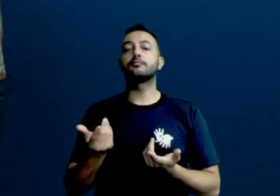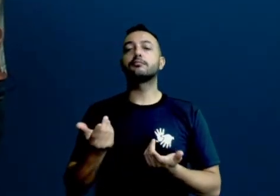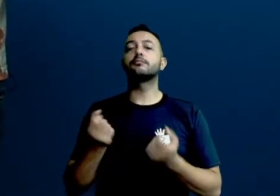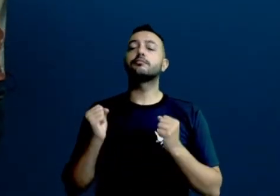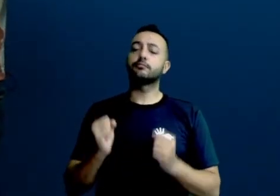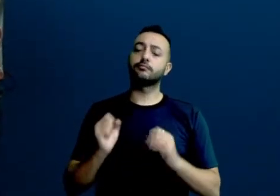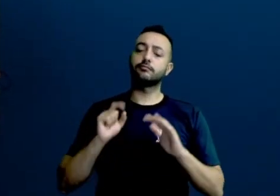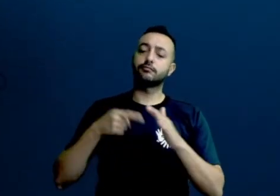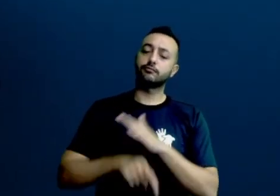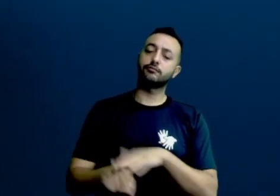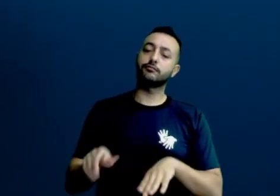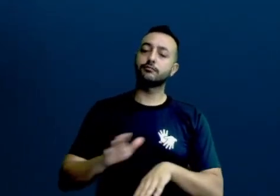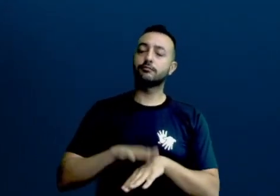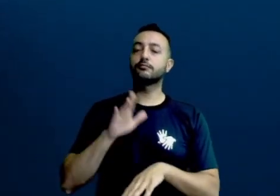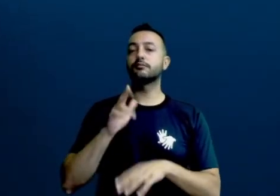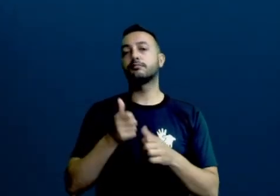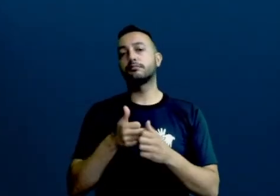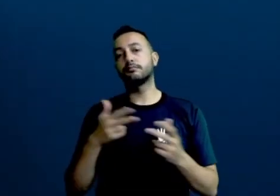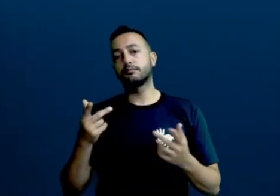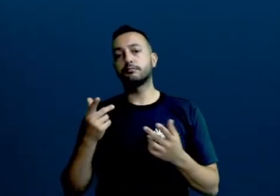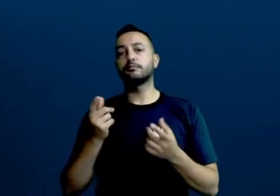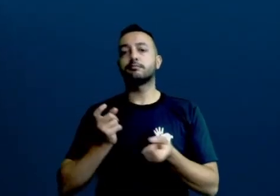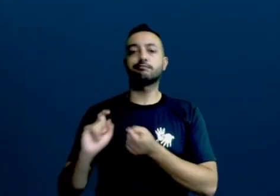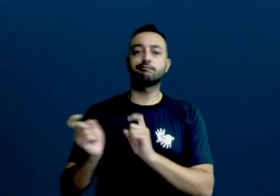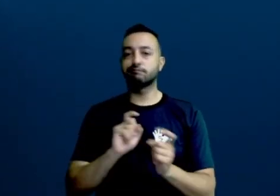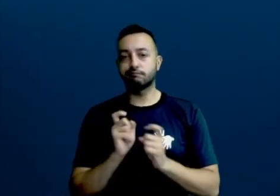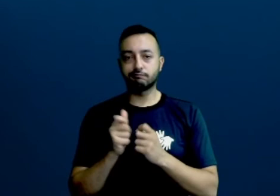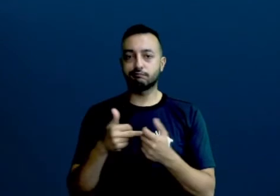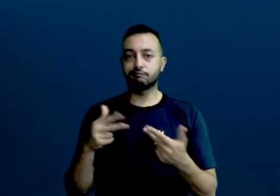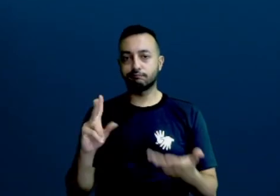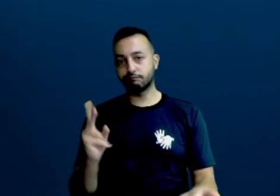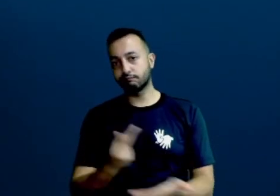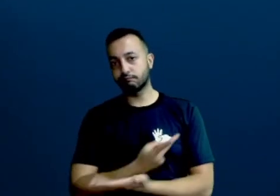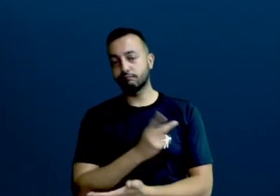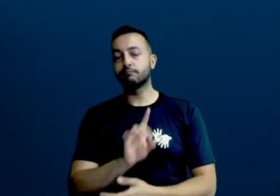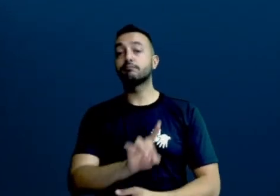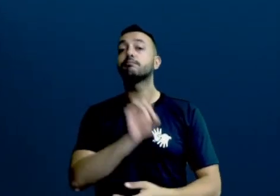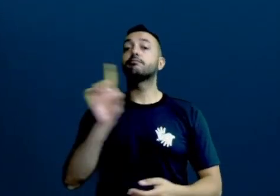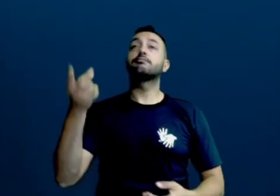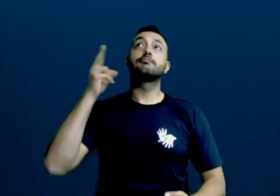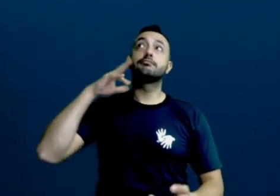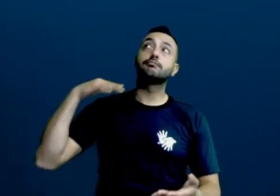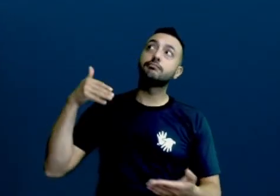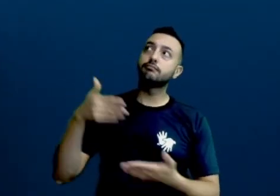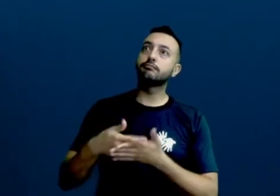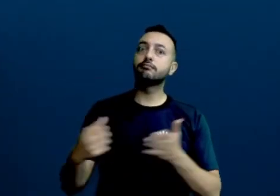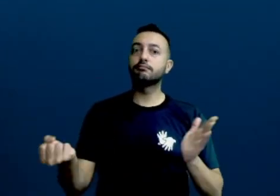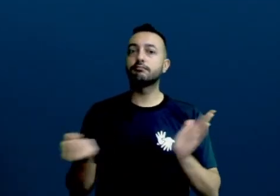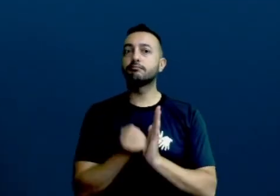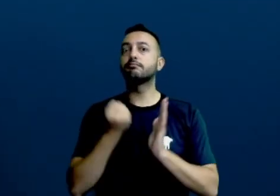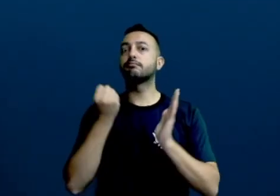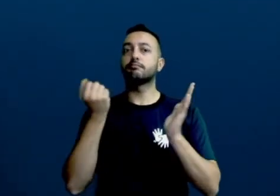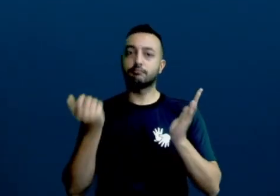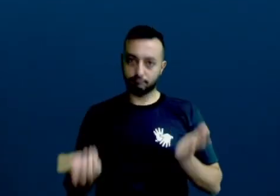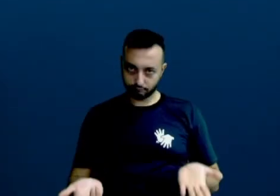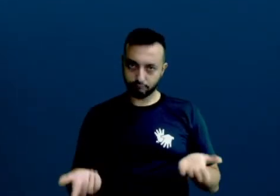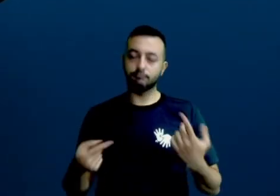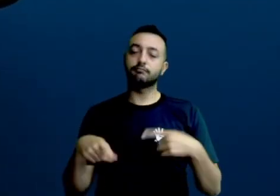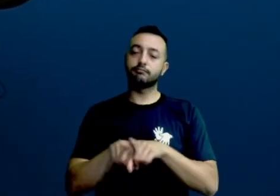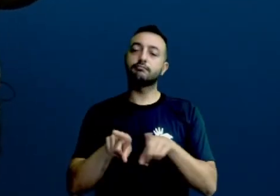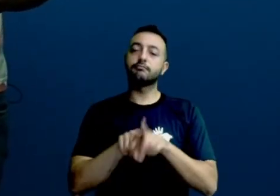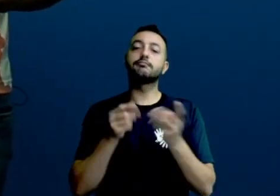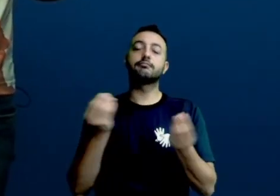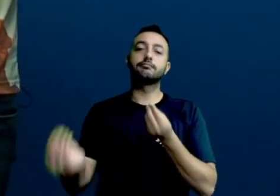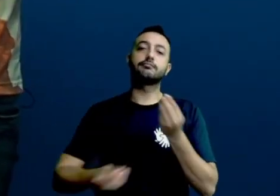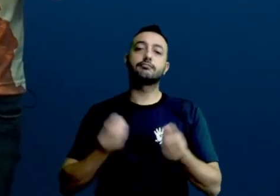entre mais profundamente a respeito de várias questões que aconteceram né nessa data histórica do Monte das Tabocas de como esses